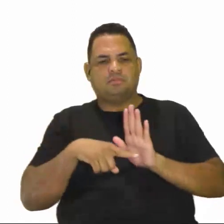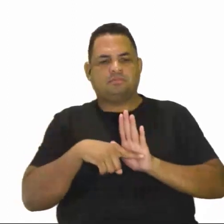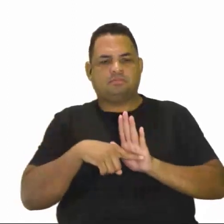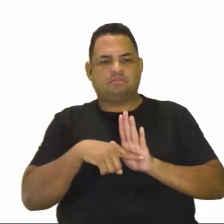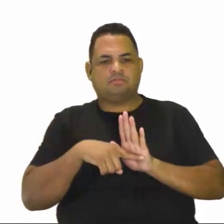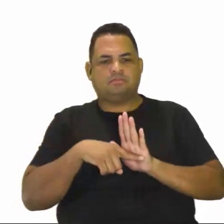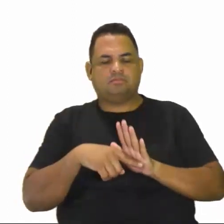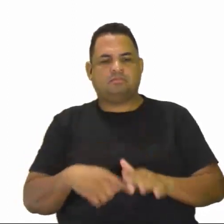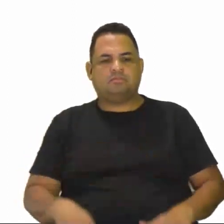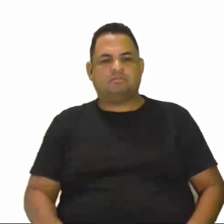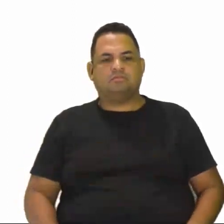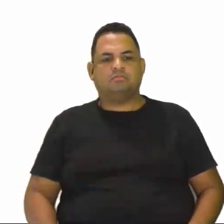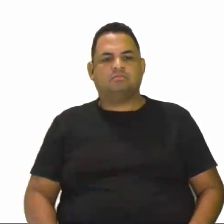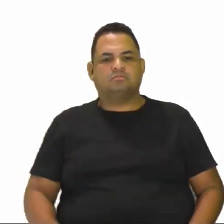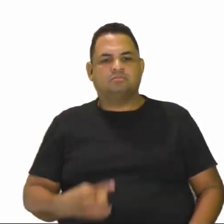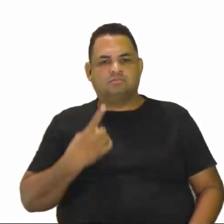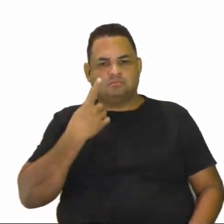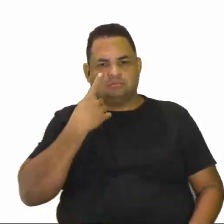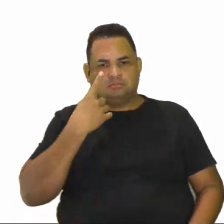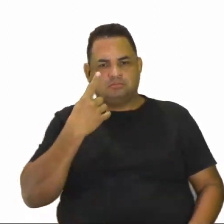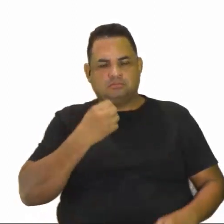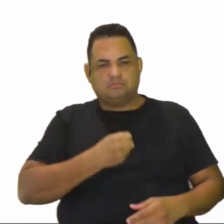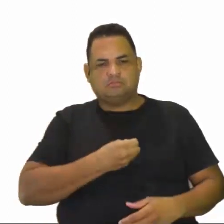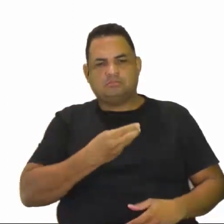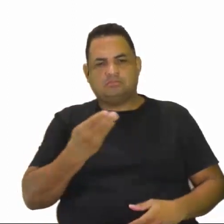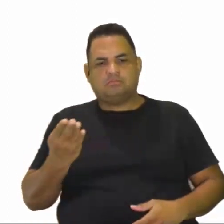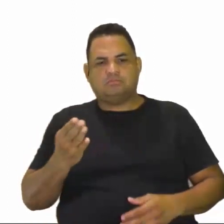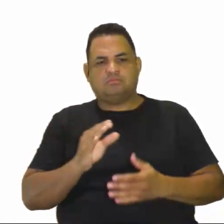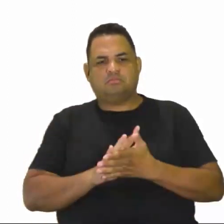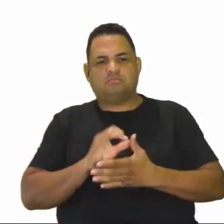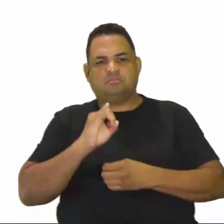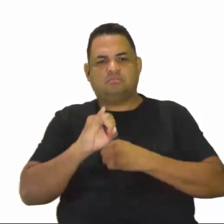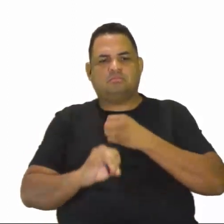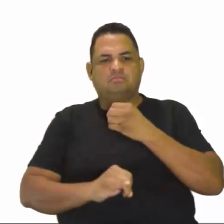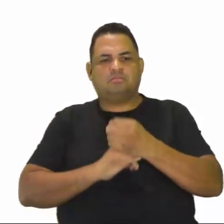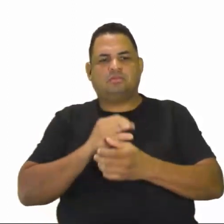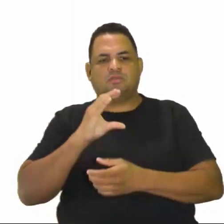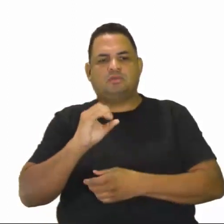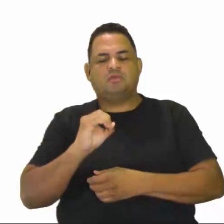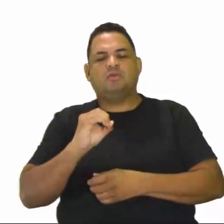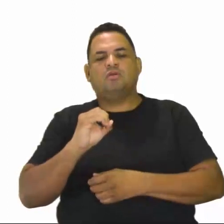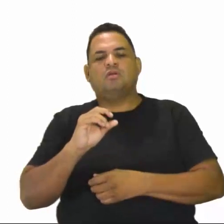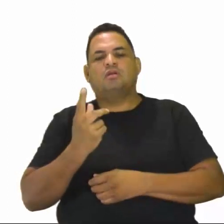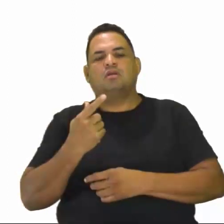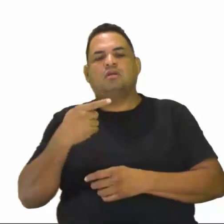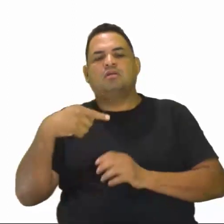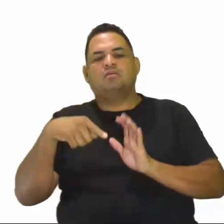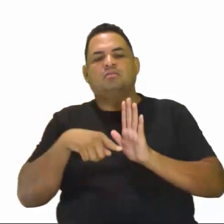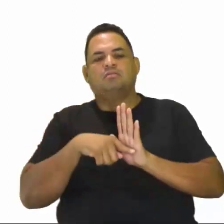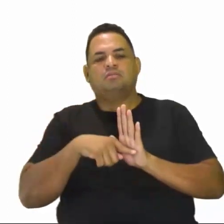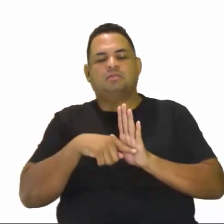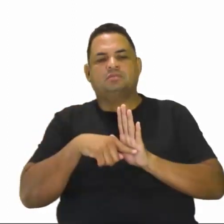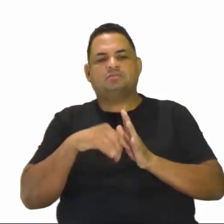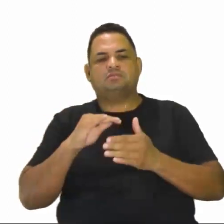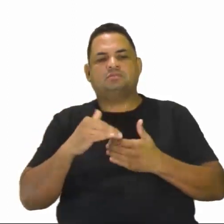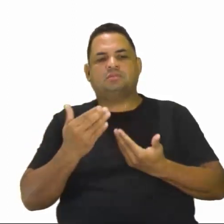OH-. Eu vi que a concentração dos íons OH- é igual a 10 elevado a menos o POH. Quem é o